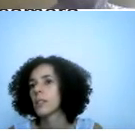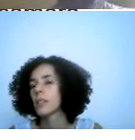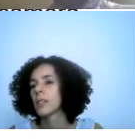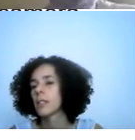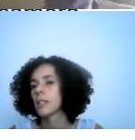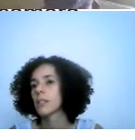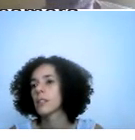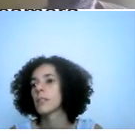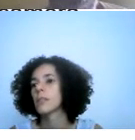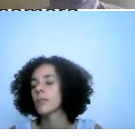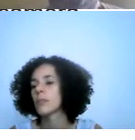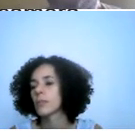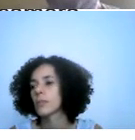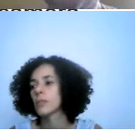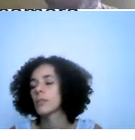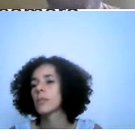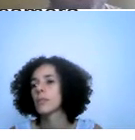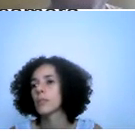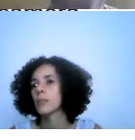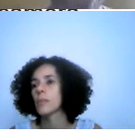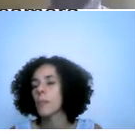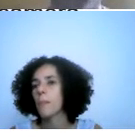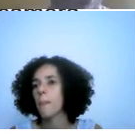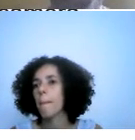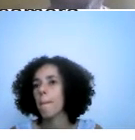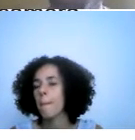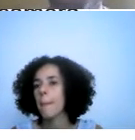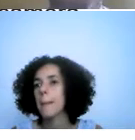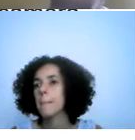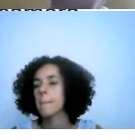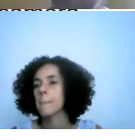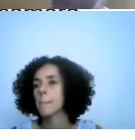E aí a gente pode destacar diferentes medidas, né, mitigadoras,